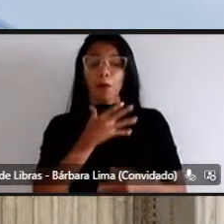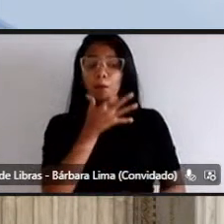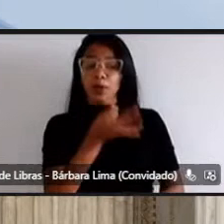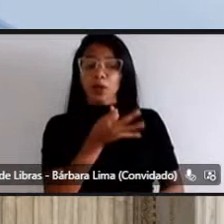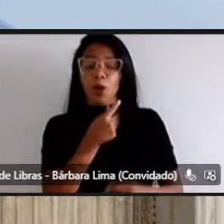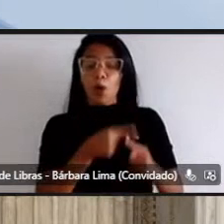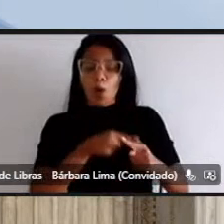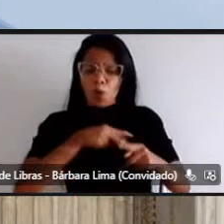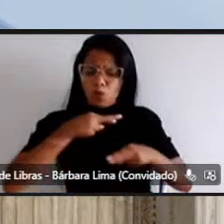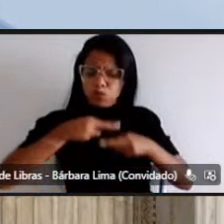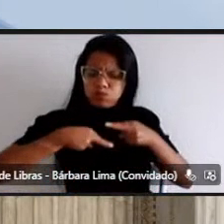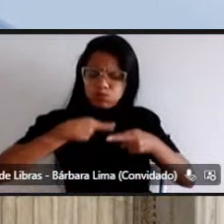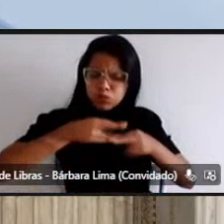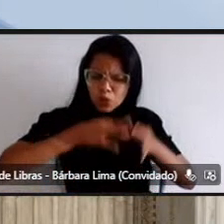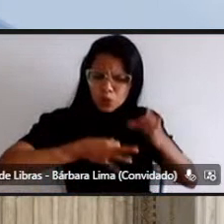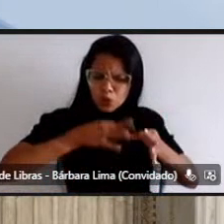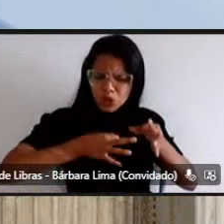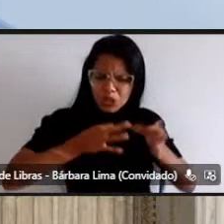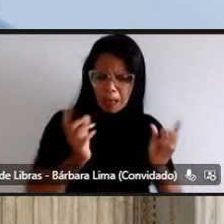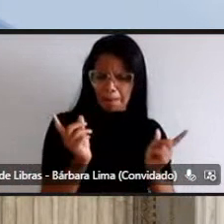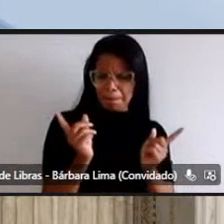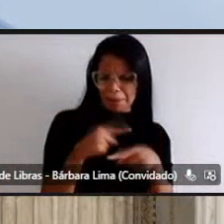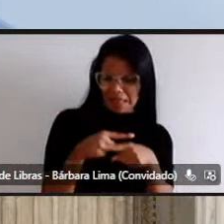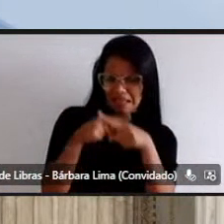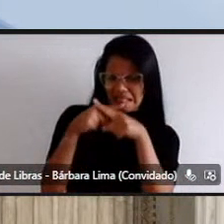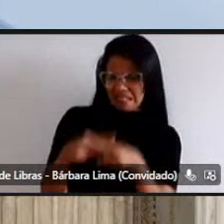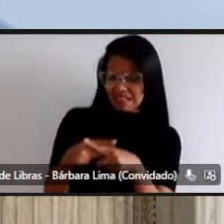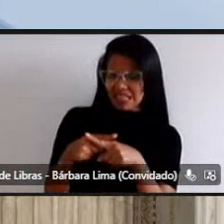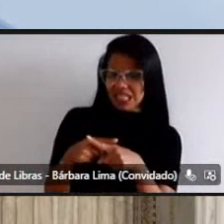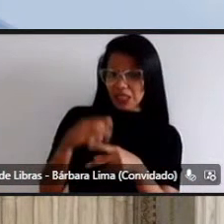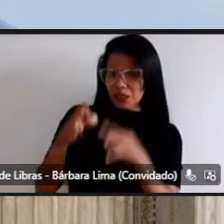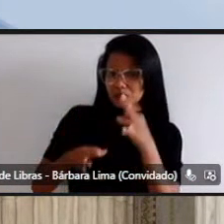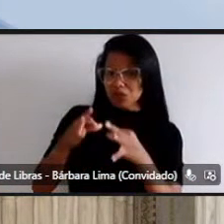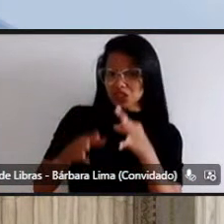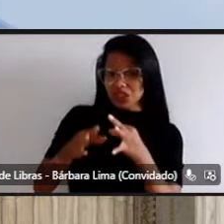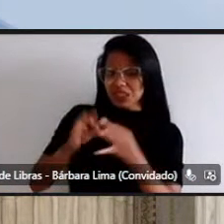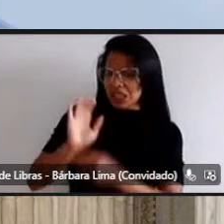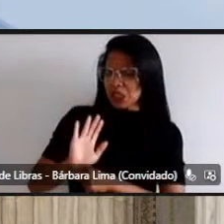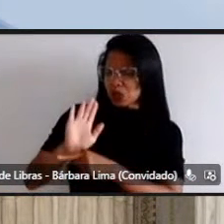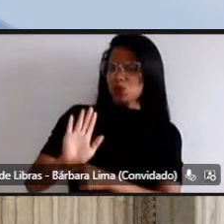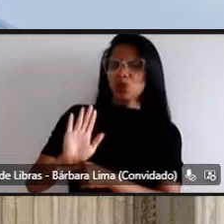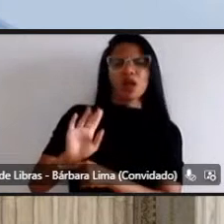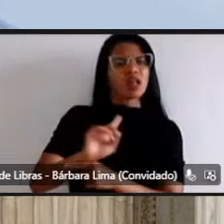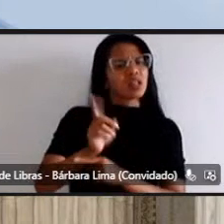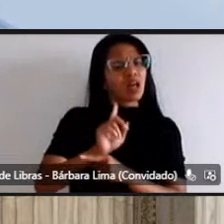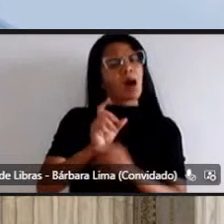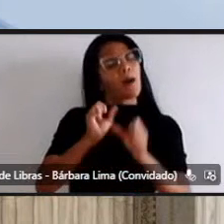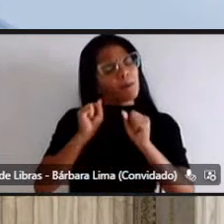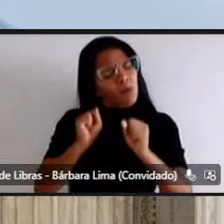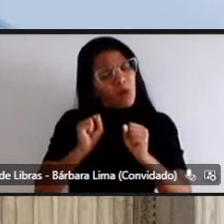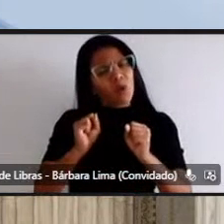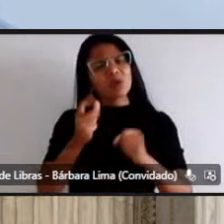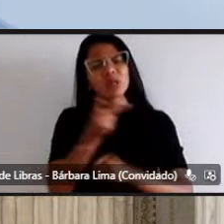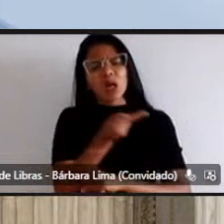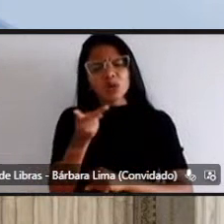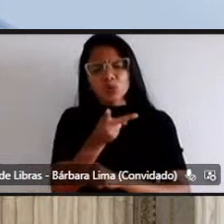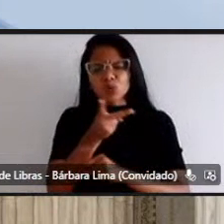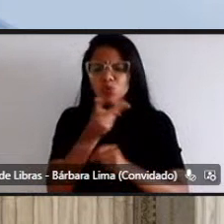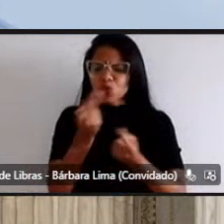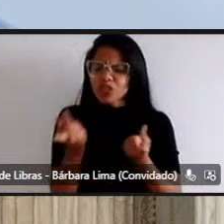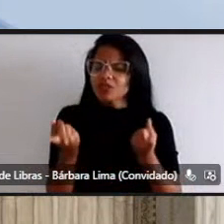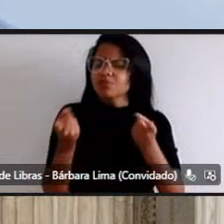não é rival da justiça retributiva, que, na verdade, elas são colaboradoras, elas podem atuar juntas,